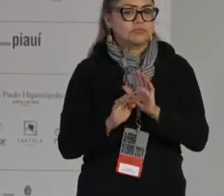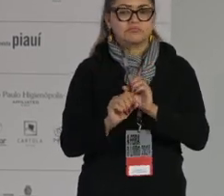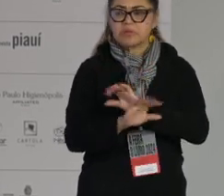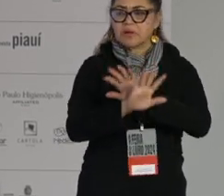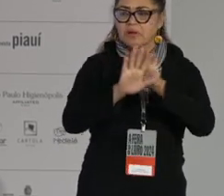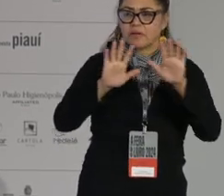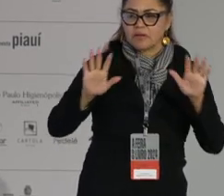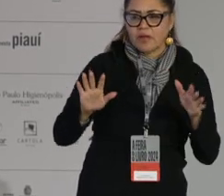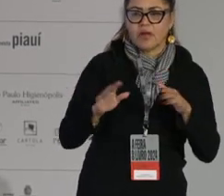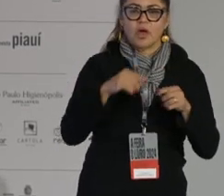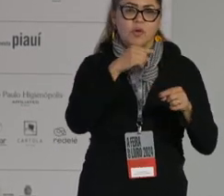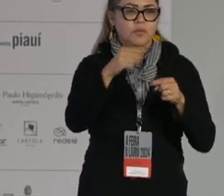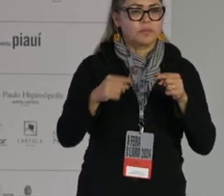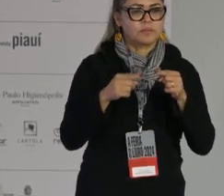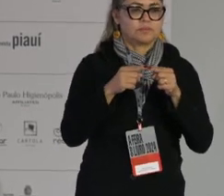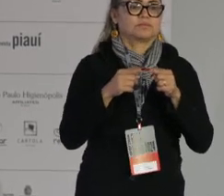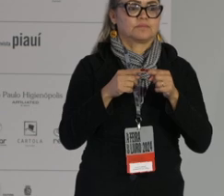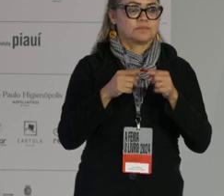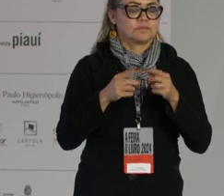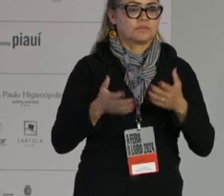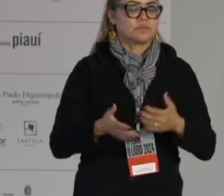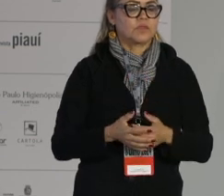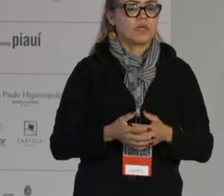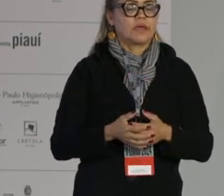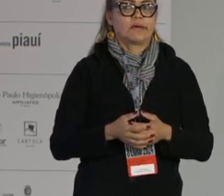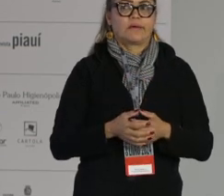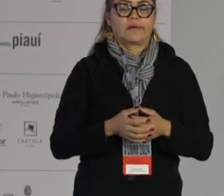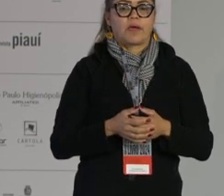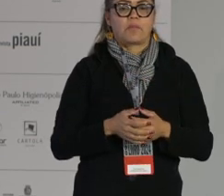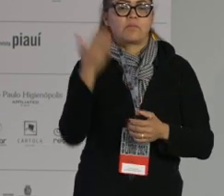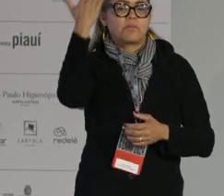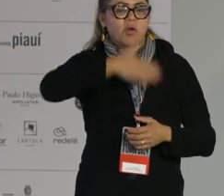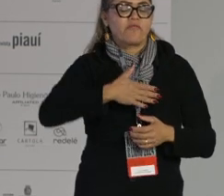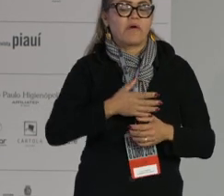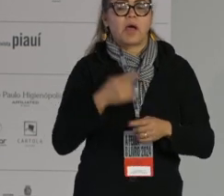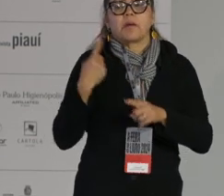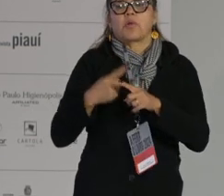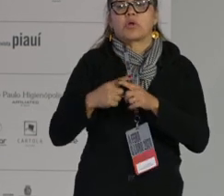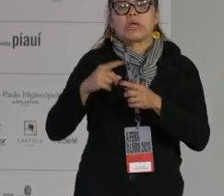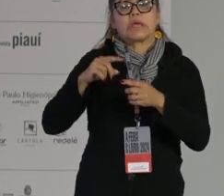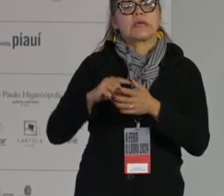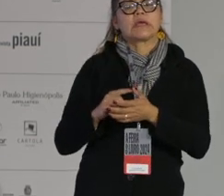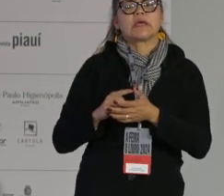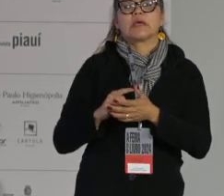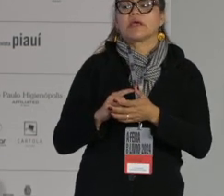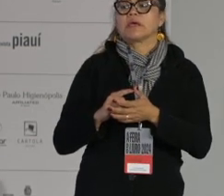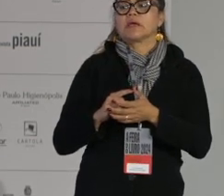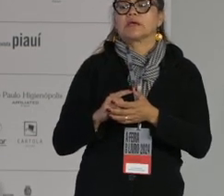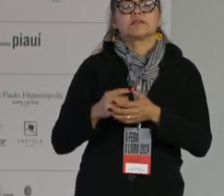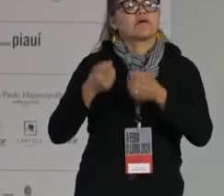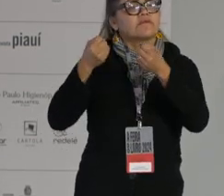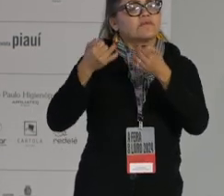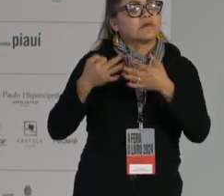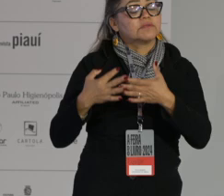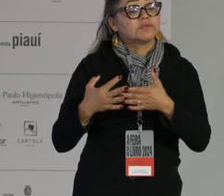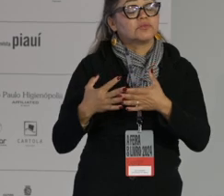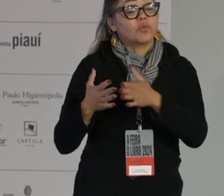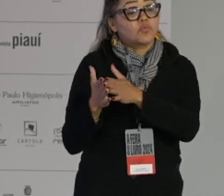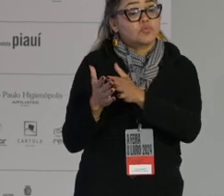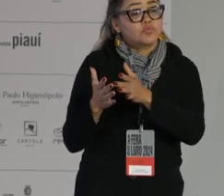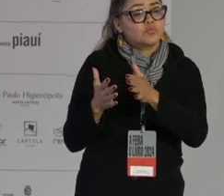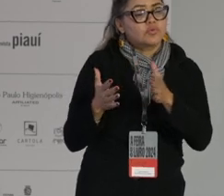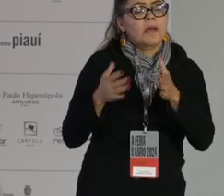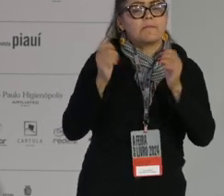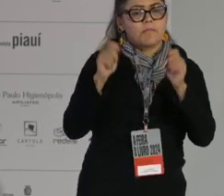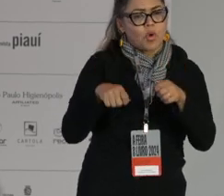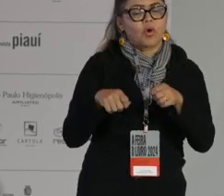ser objetivo, para você provar por que você está fazendo aquilo. E essa coisa que eu falo, daí você pode falar, imagina,